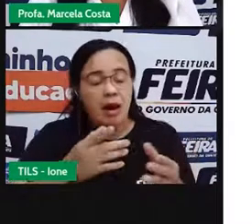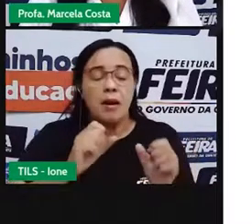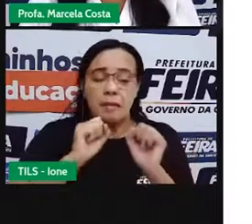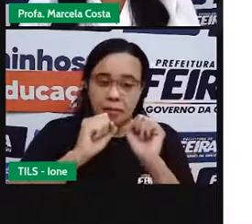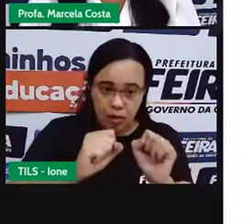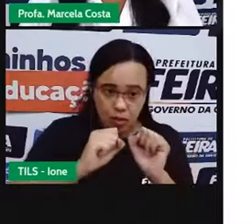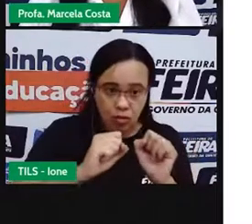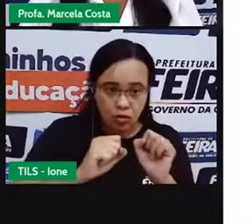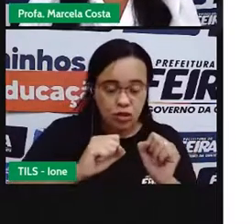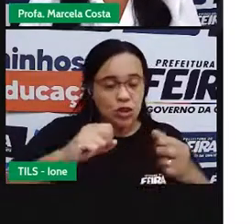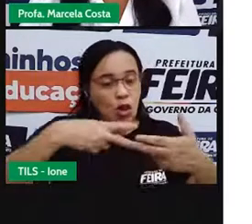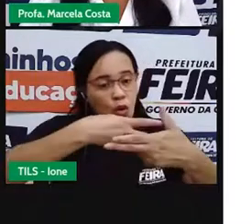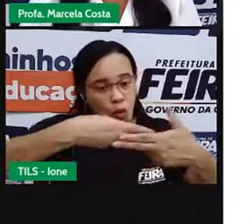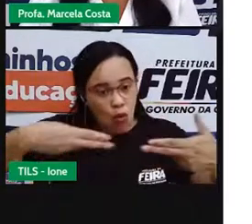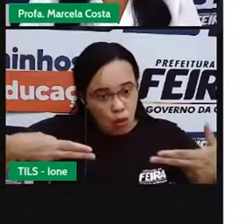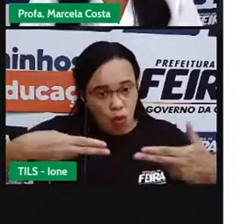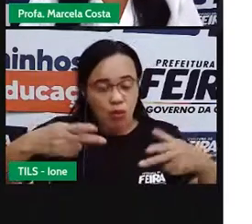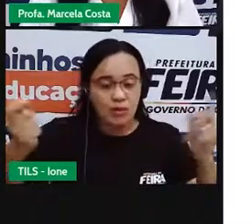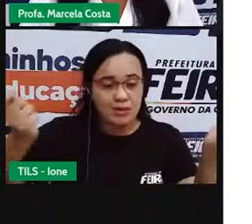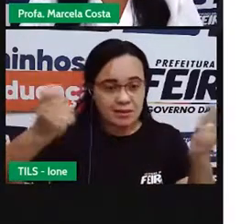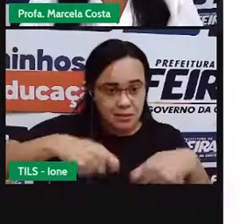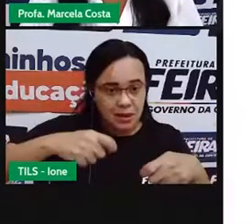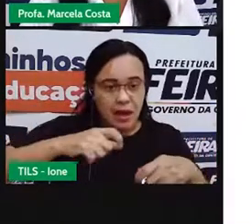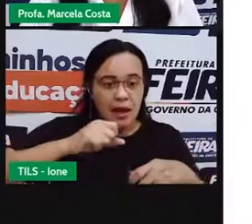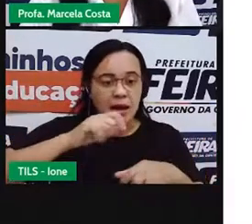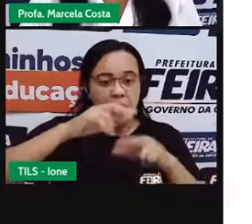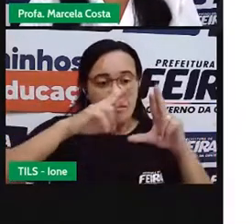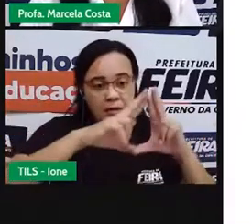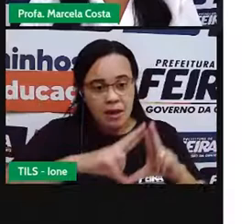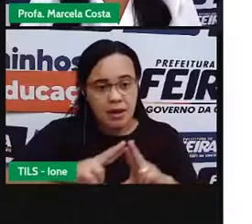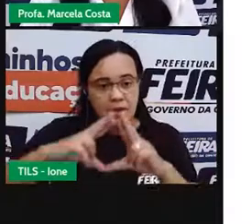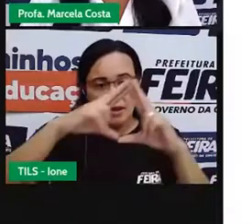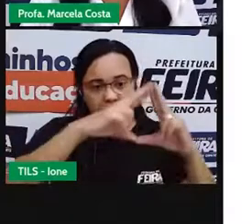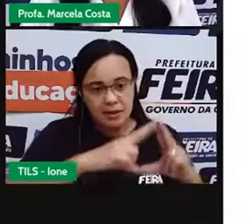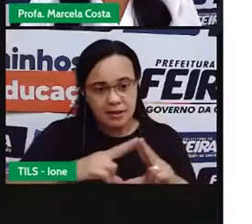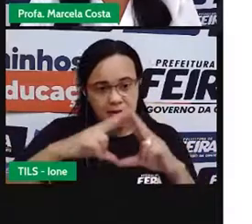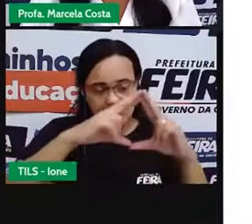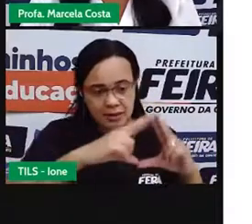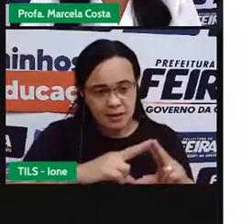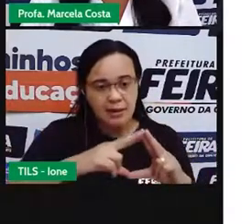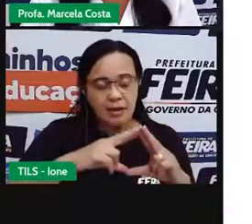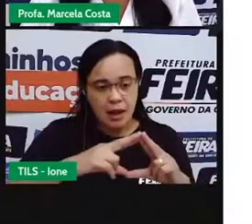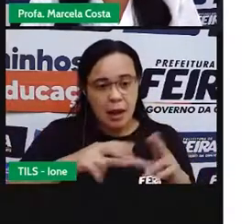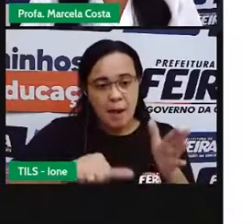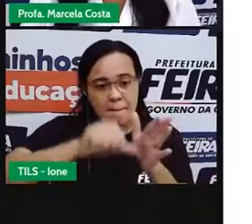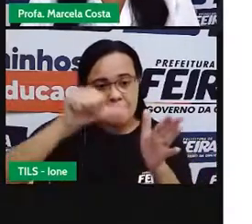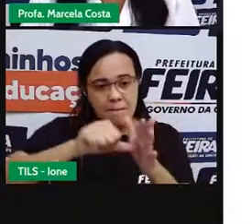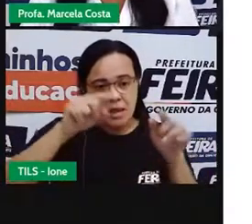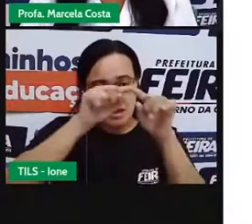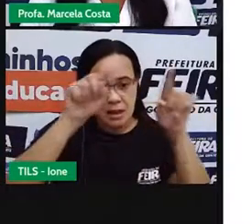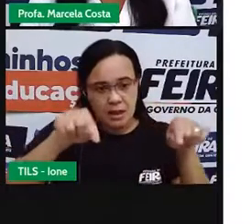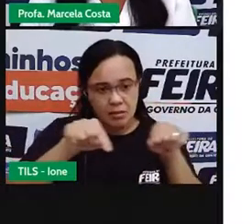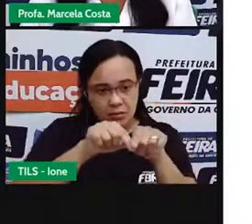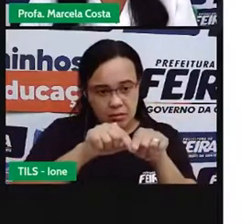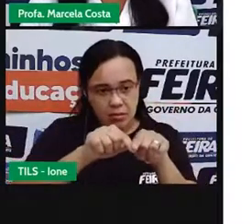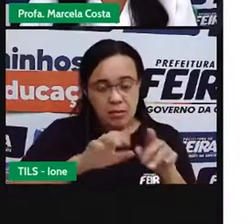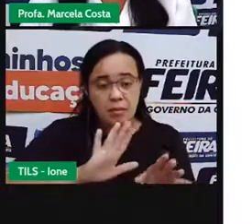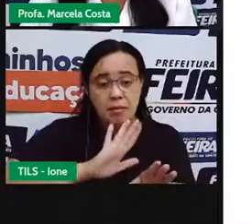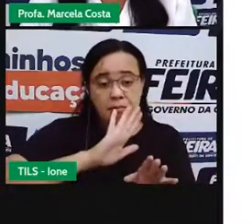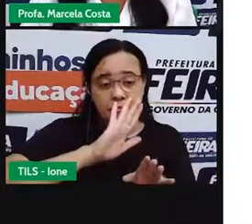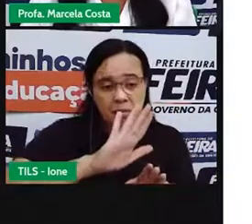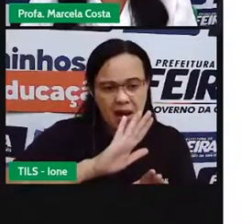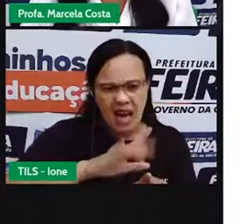Essas coisas você vai escrever ou desenhar nessa primeira coluna do seu quadro. As coisas que não têm